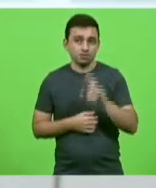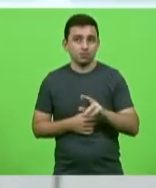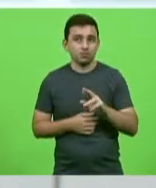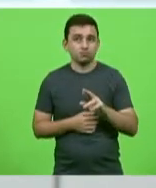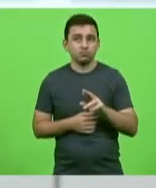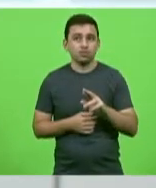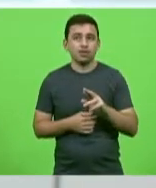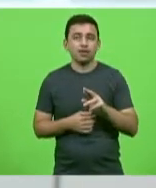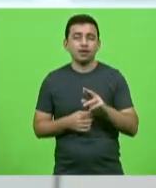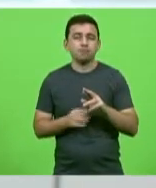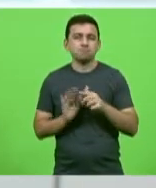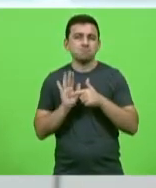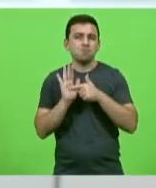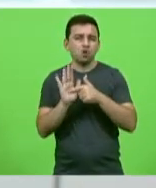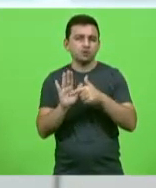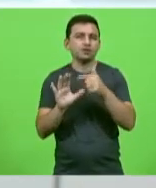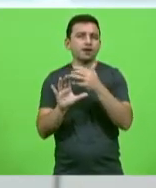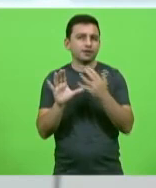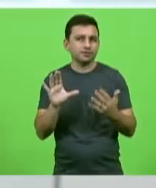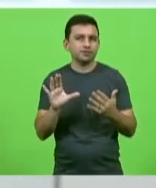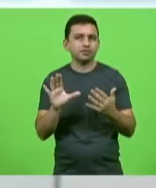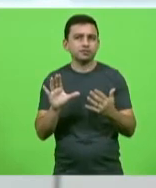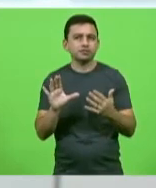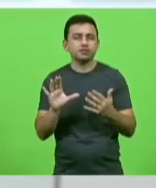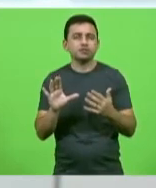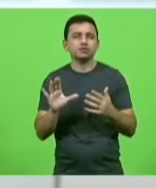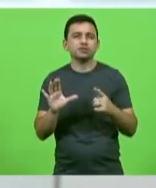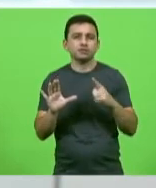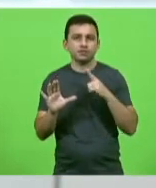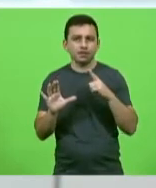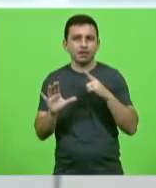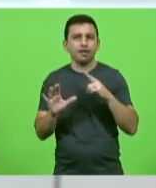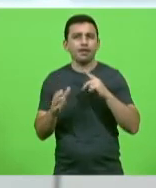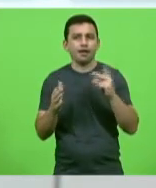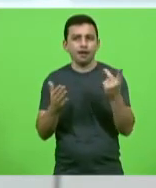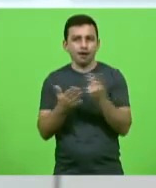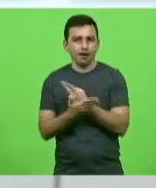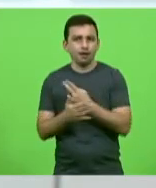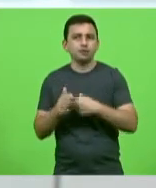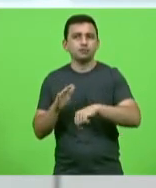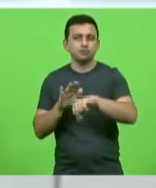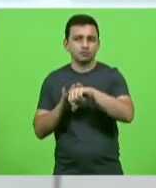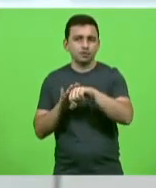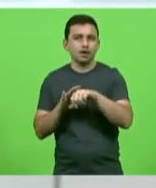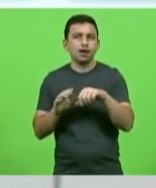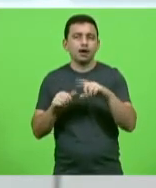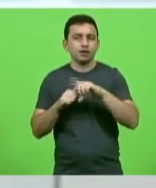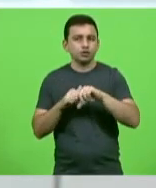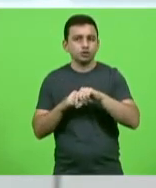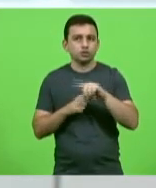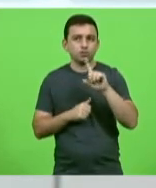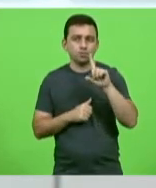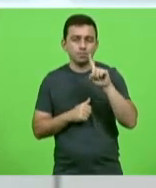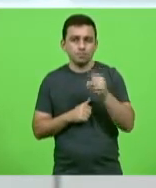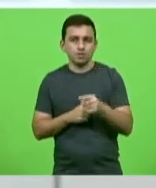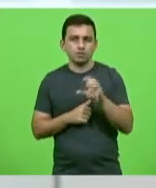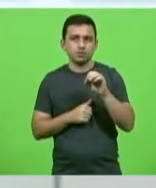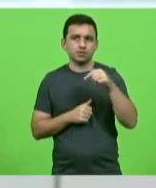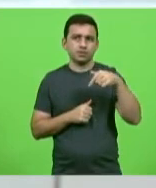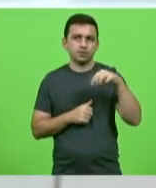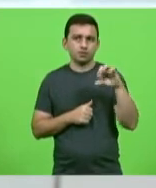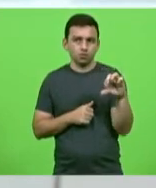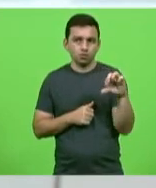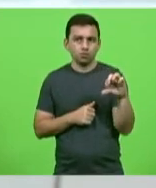resta bem caracterizada a materialidade da infração tipificada no artigo 1071 9